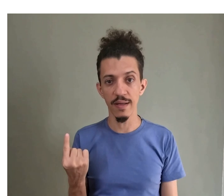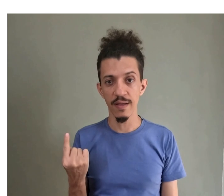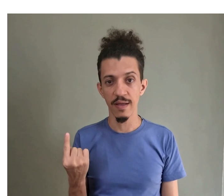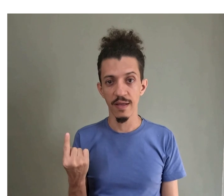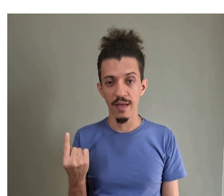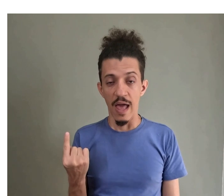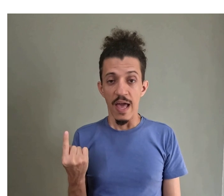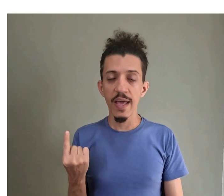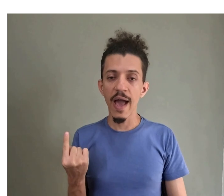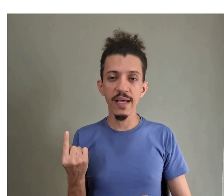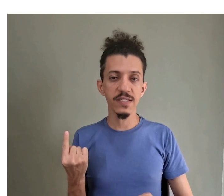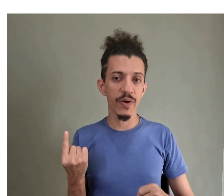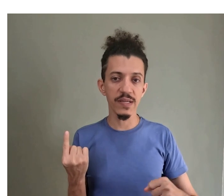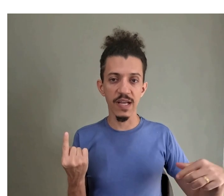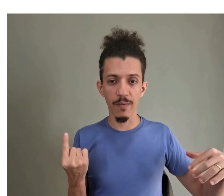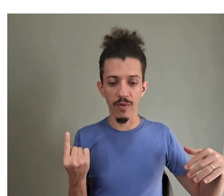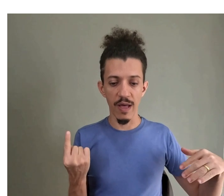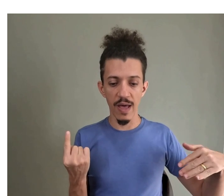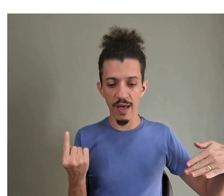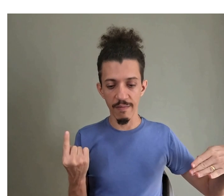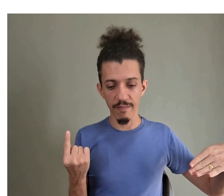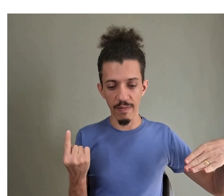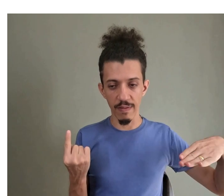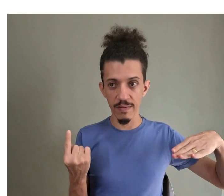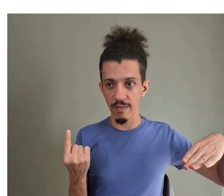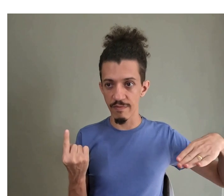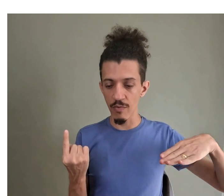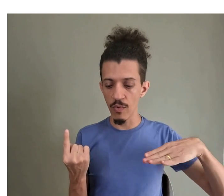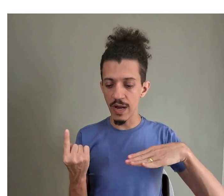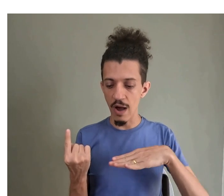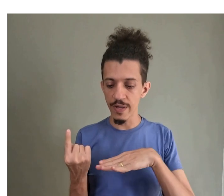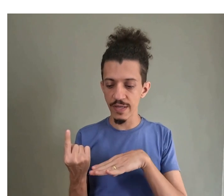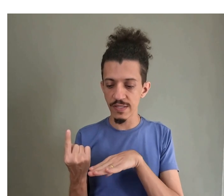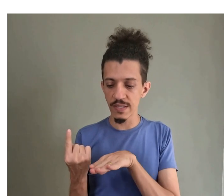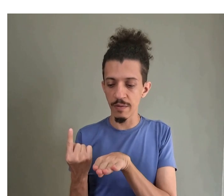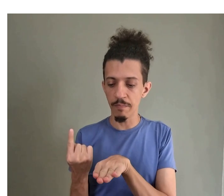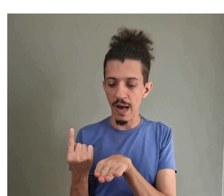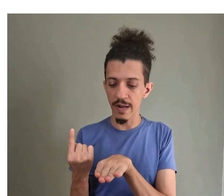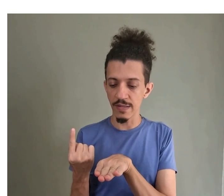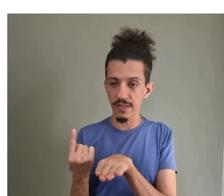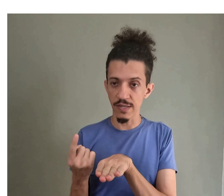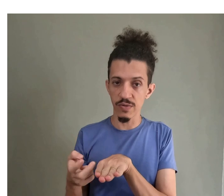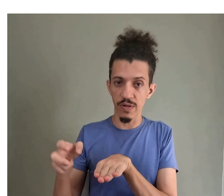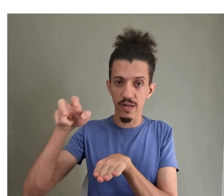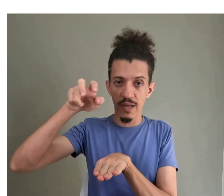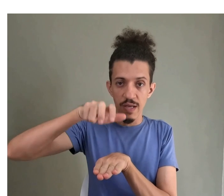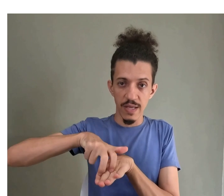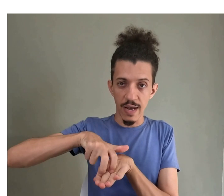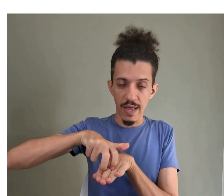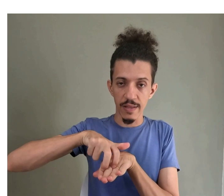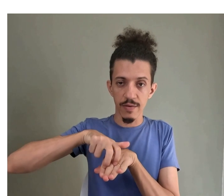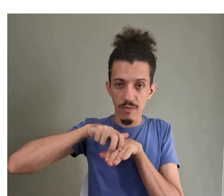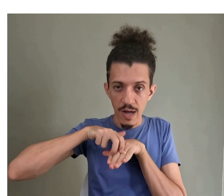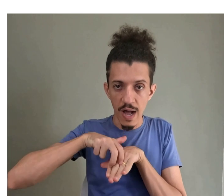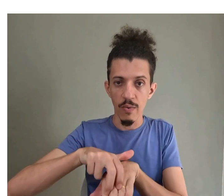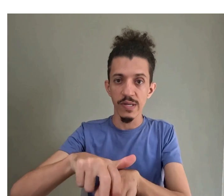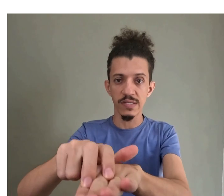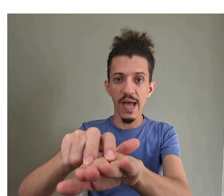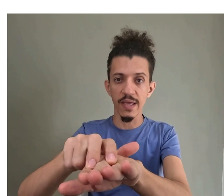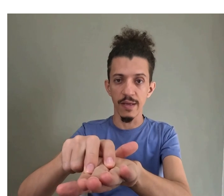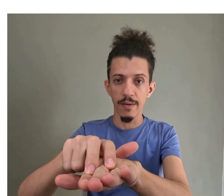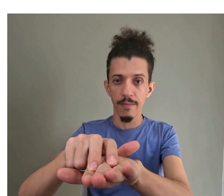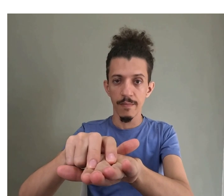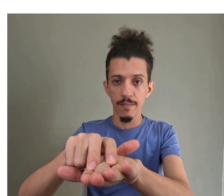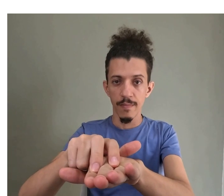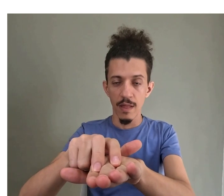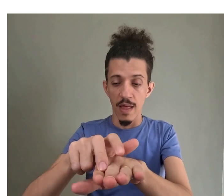lá. E aí, se, por exemplo, vem um carro que assim, para, estaciona, e ela entra no carro e